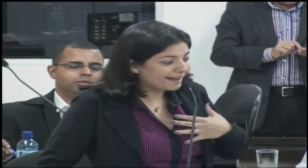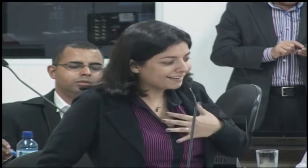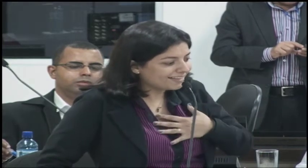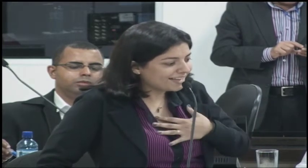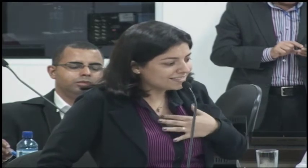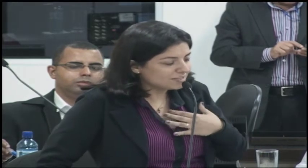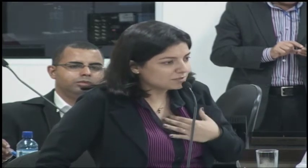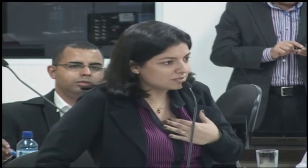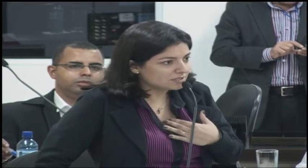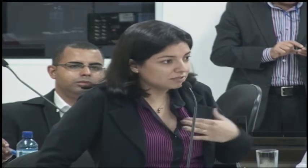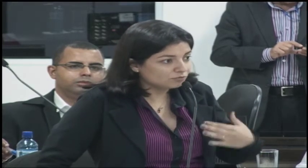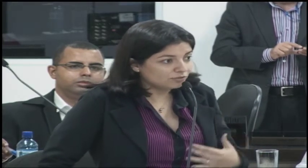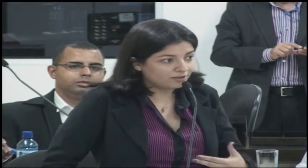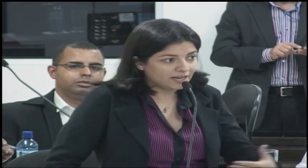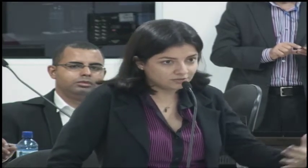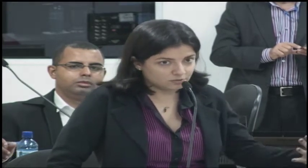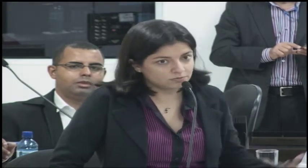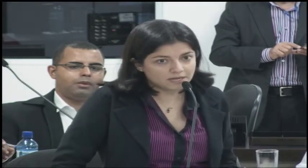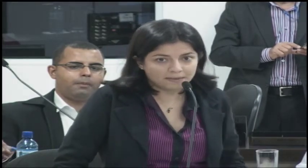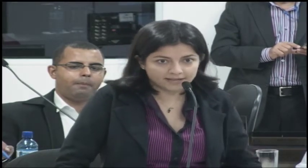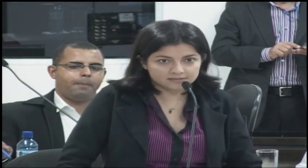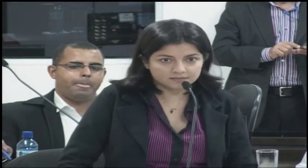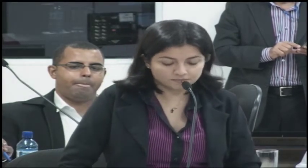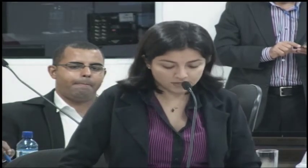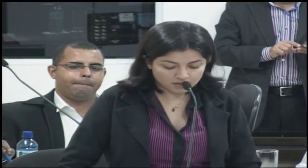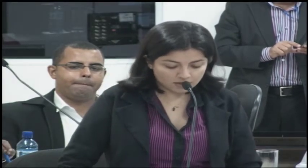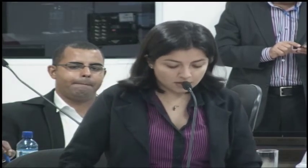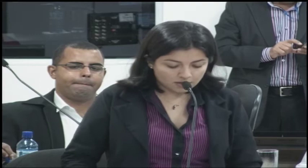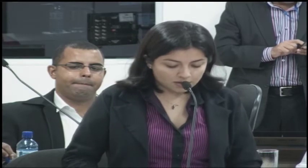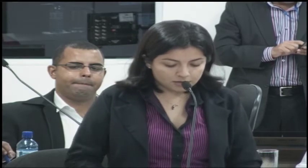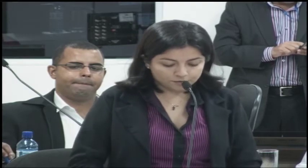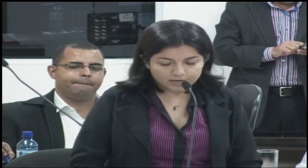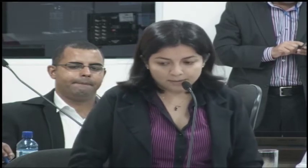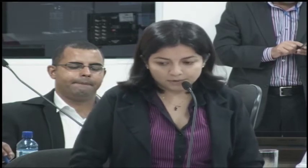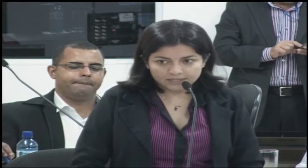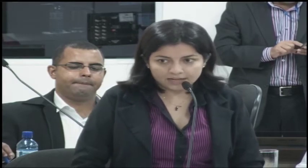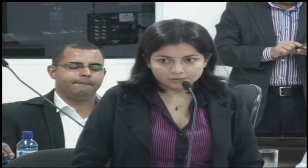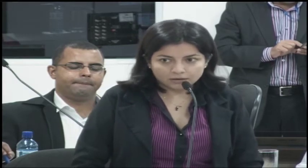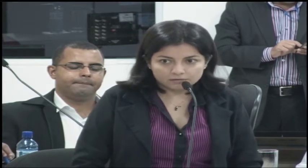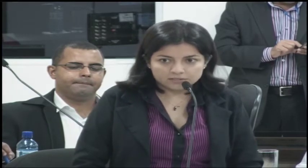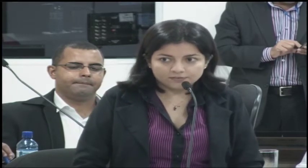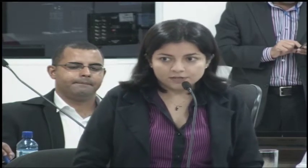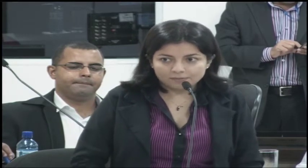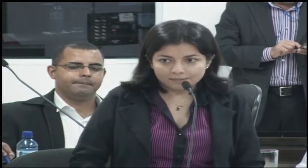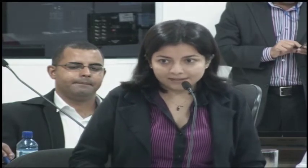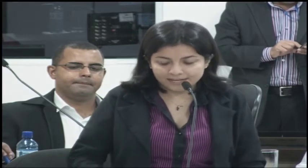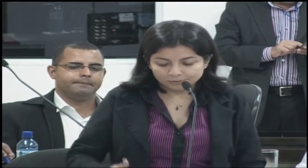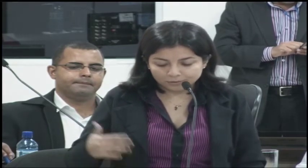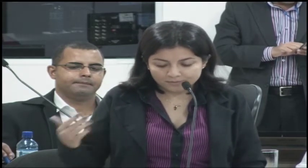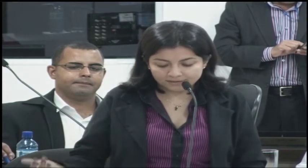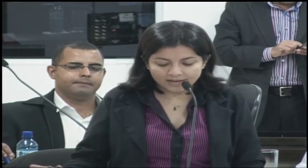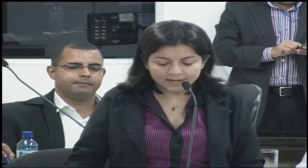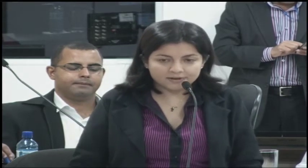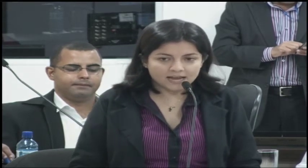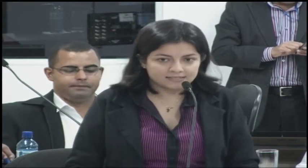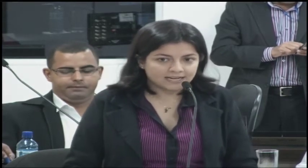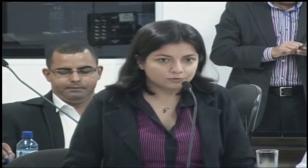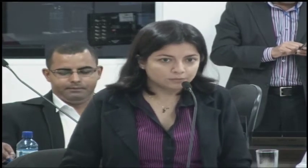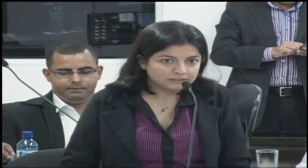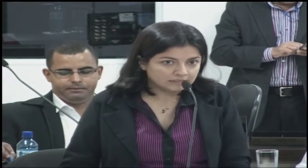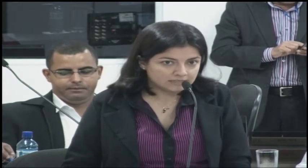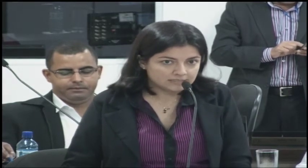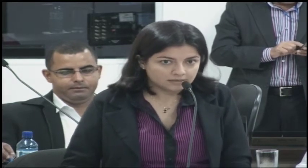para que eles não se sintam diferentes dos demais isso foi abordado inclusive em uma matéria em um documentário realizado